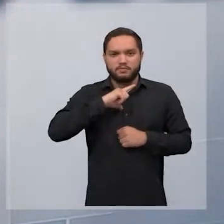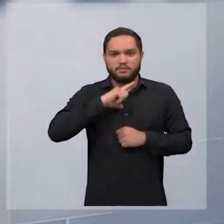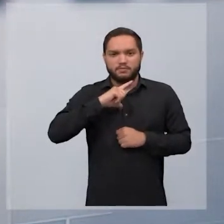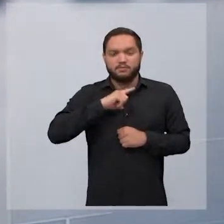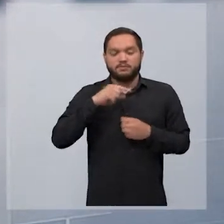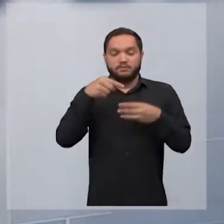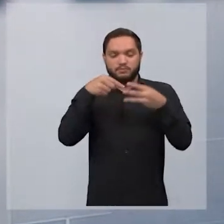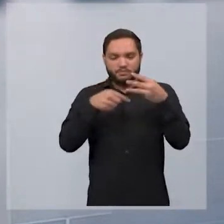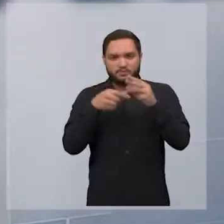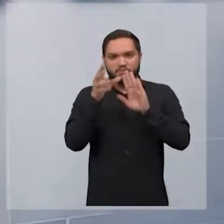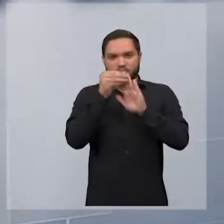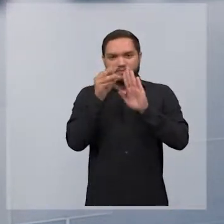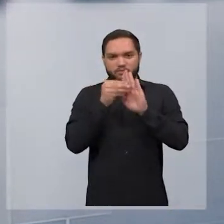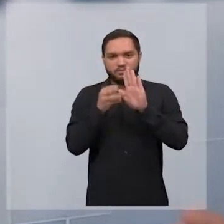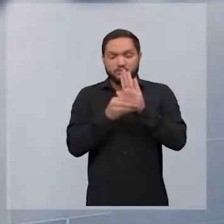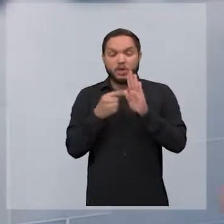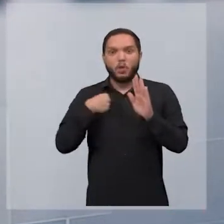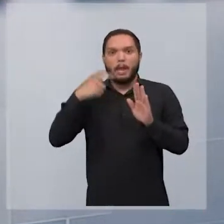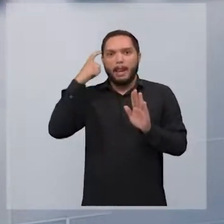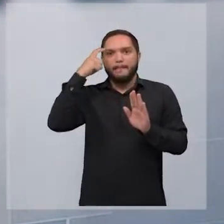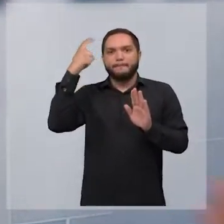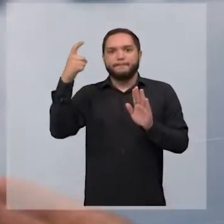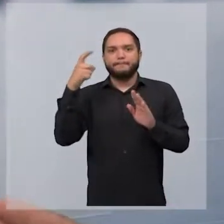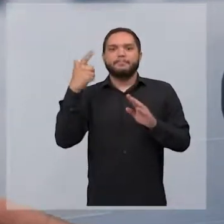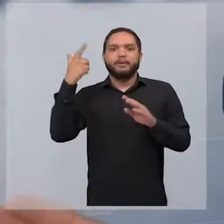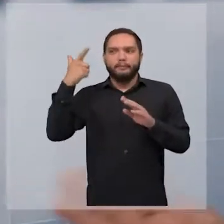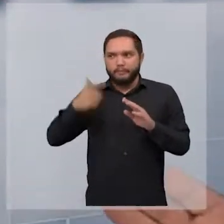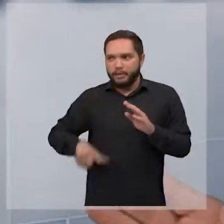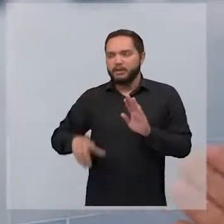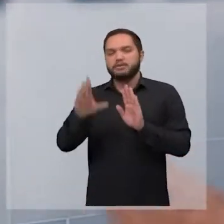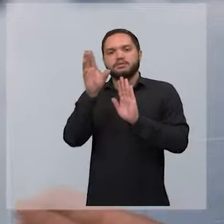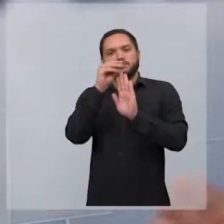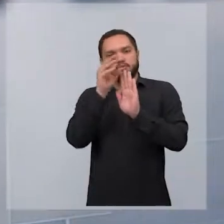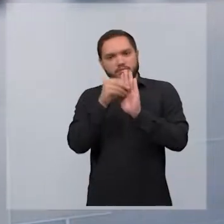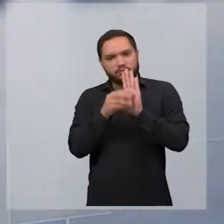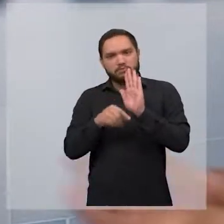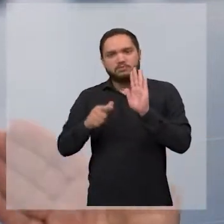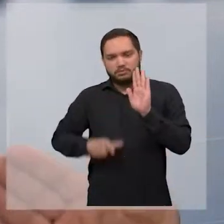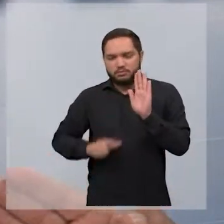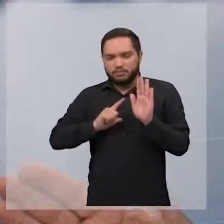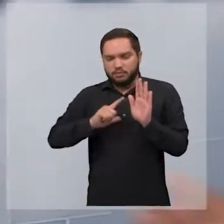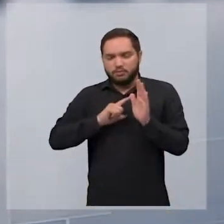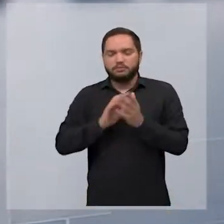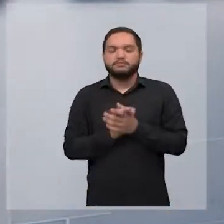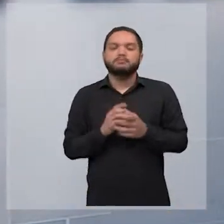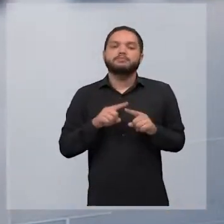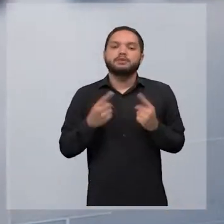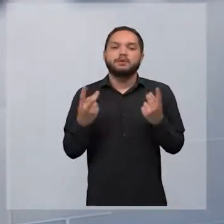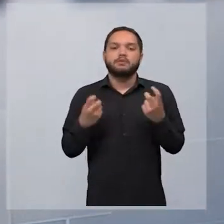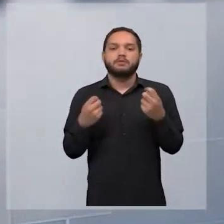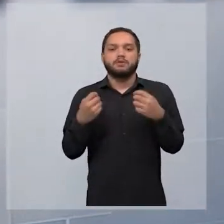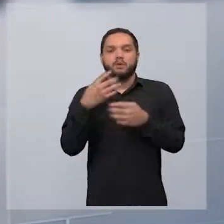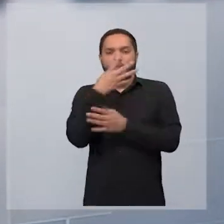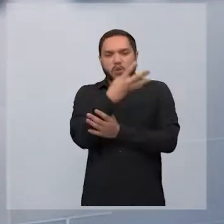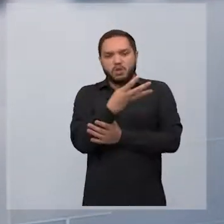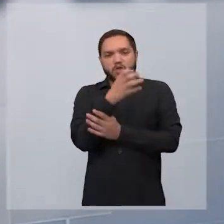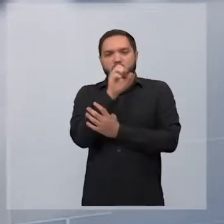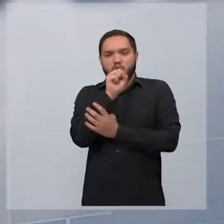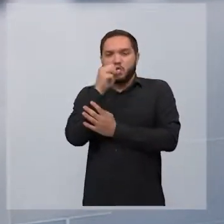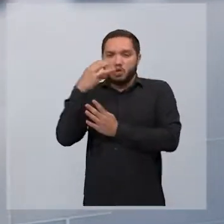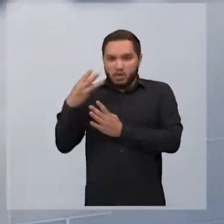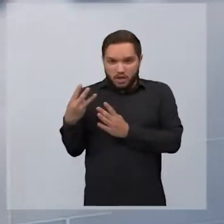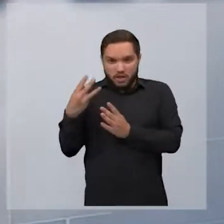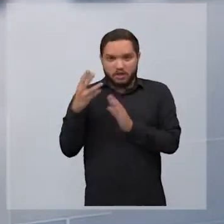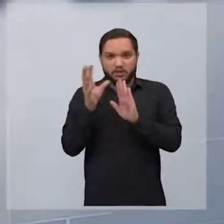lembrei, nós temos outras emendas que possam... Mas o que eu vi aqui nessas 483, a